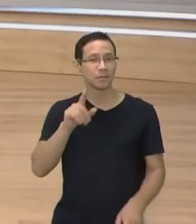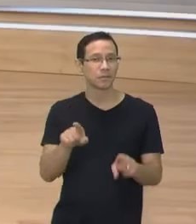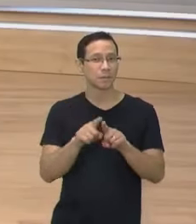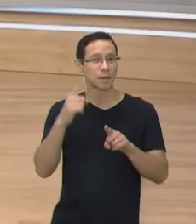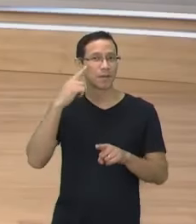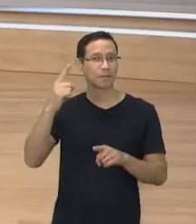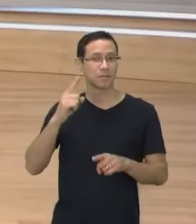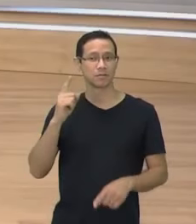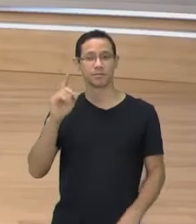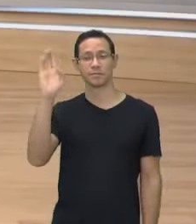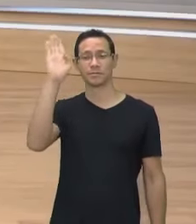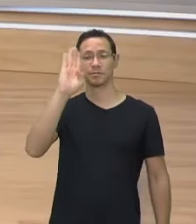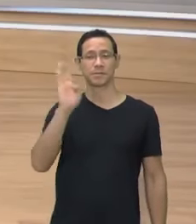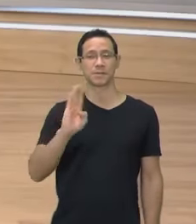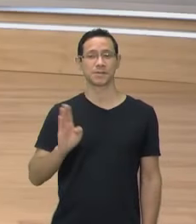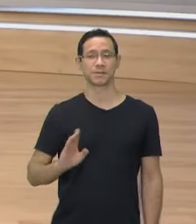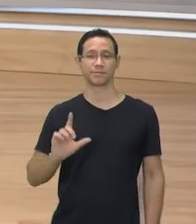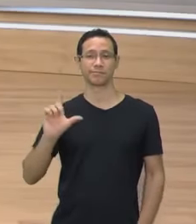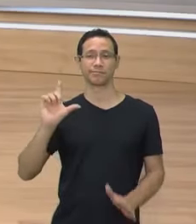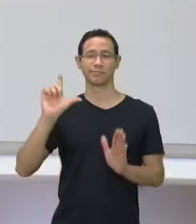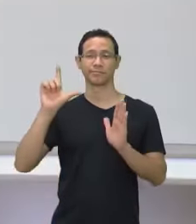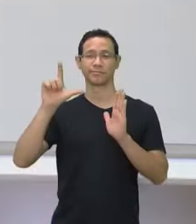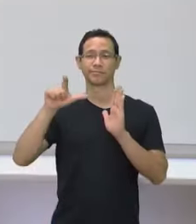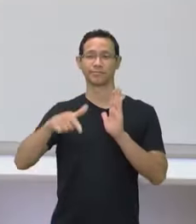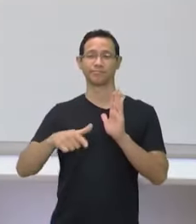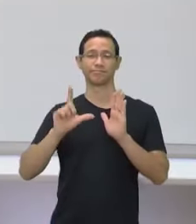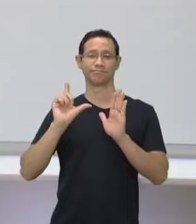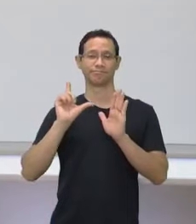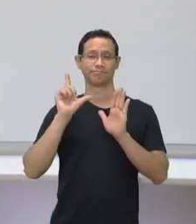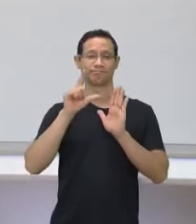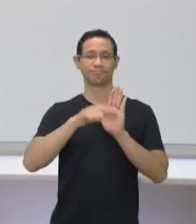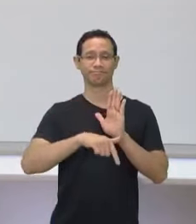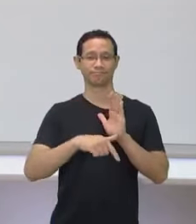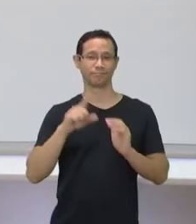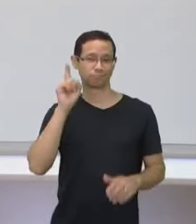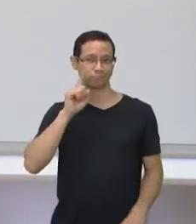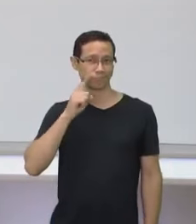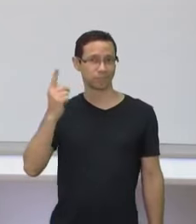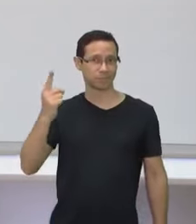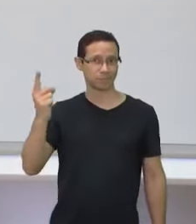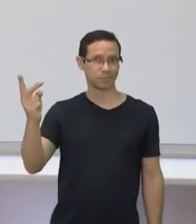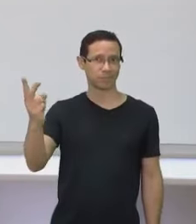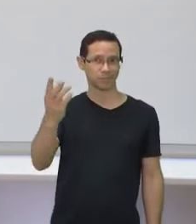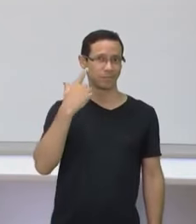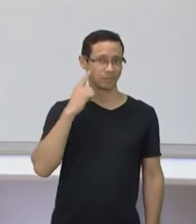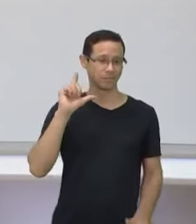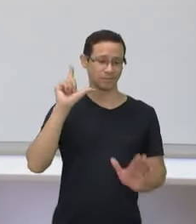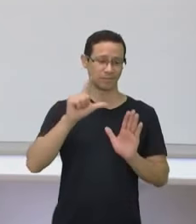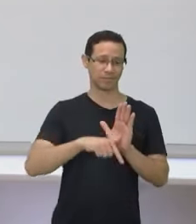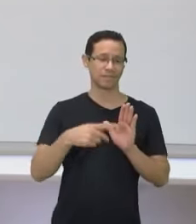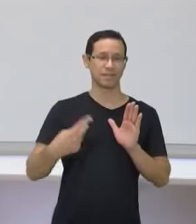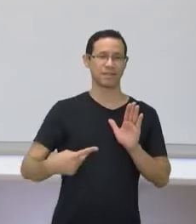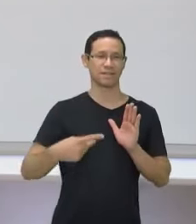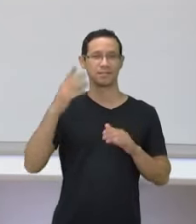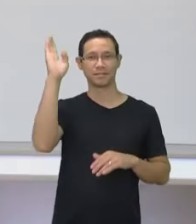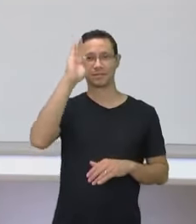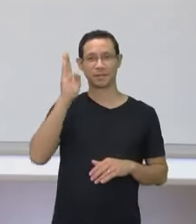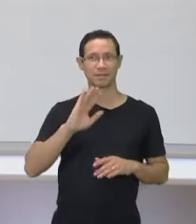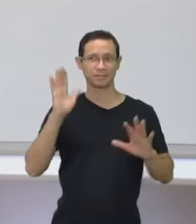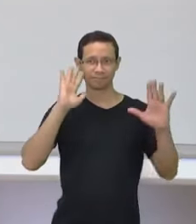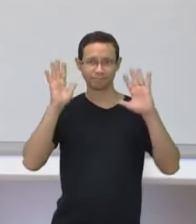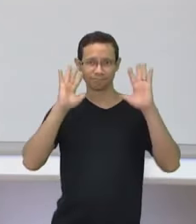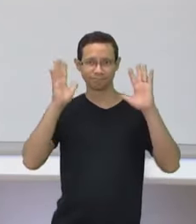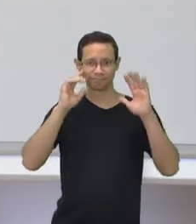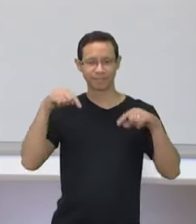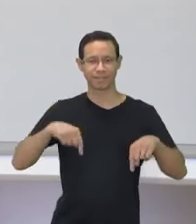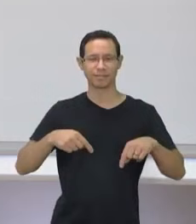o Brasil ele estava um pouco distante da realidade, né, dos Estados Unidos, dos países mais desenvolvidos, que já estavam pensando em celular enquanto a